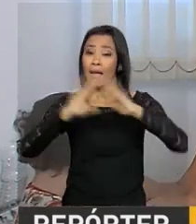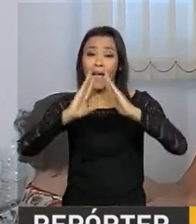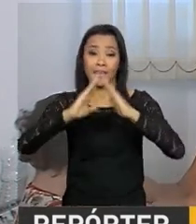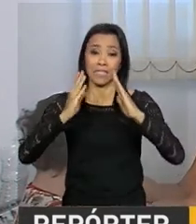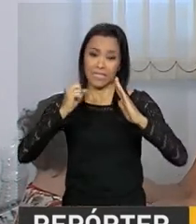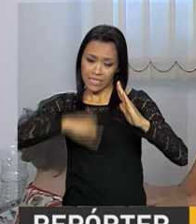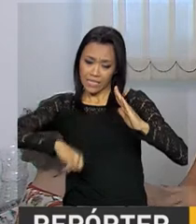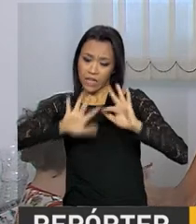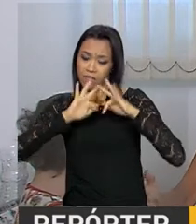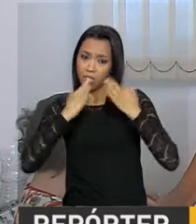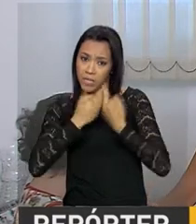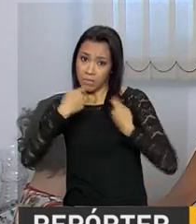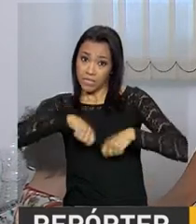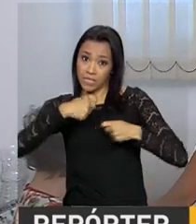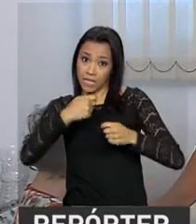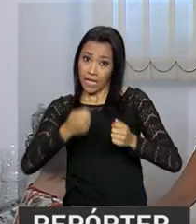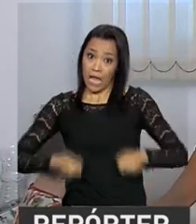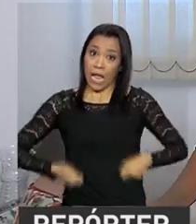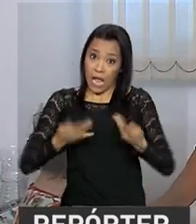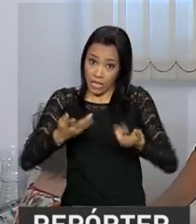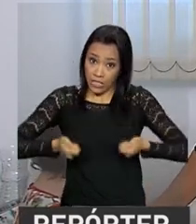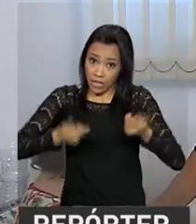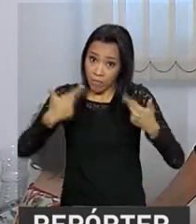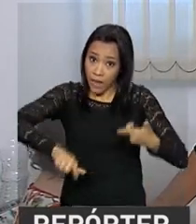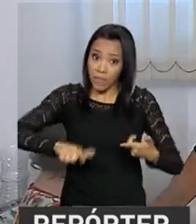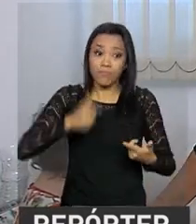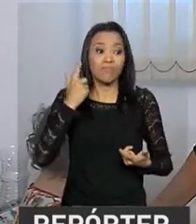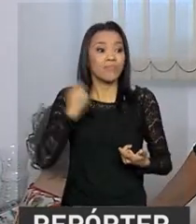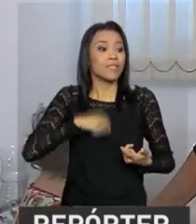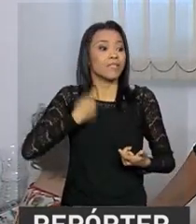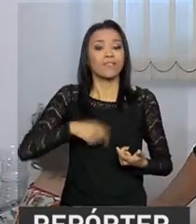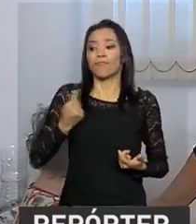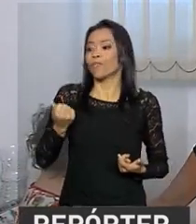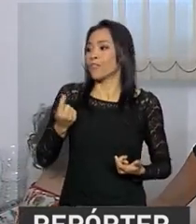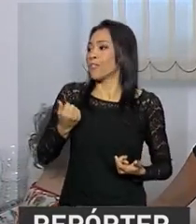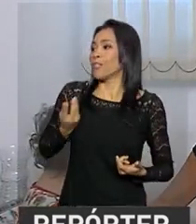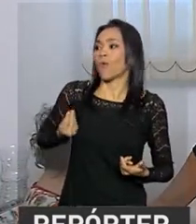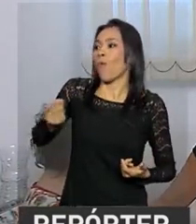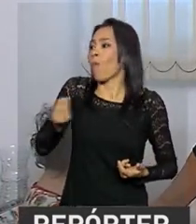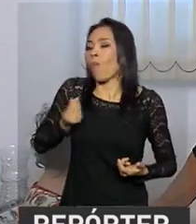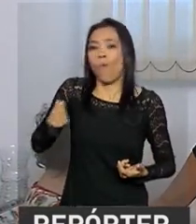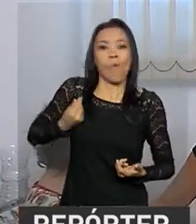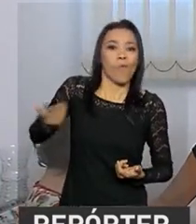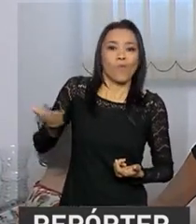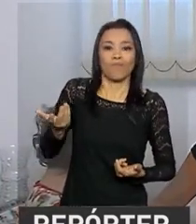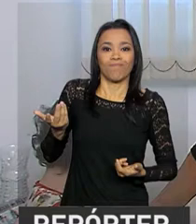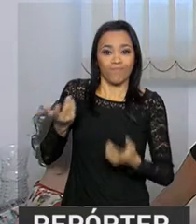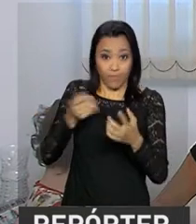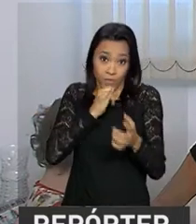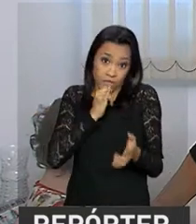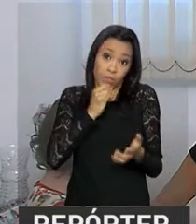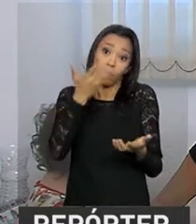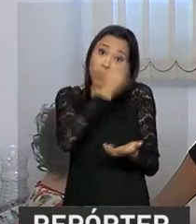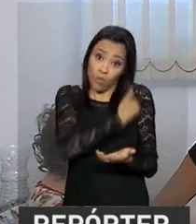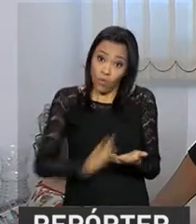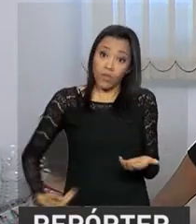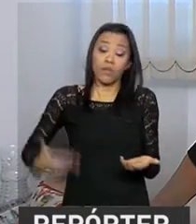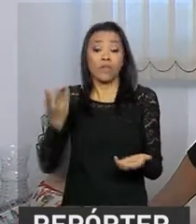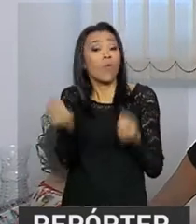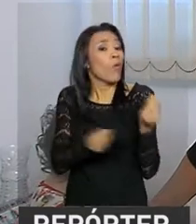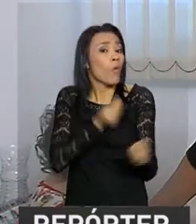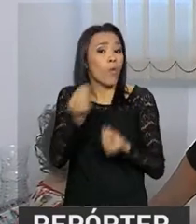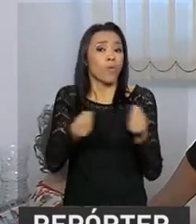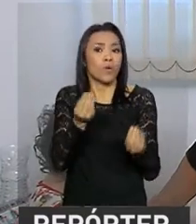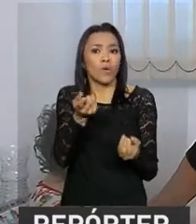precisa gastar mais vai precisar conseguir esse dinheiro em algum lugar no caso do estado essa maneira de conseguir